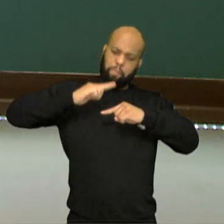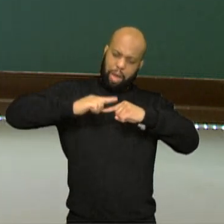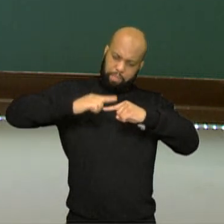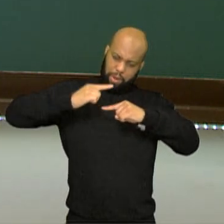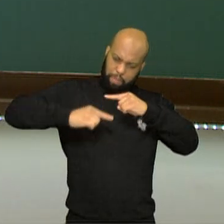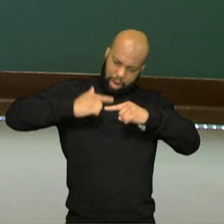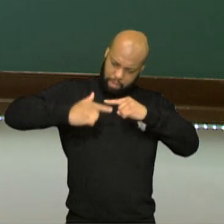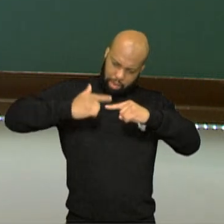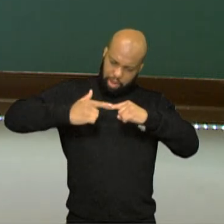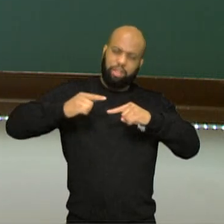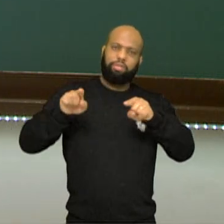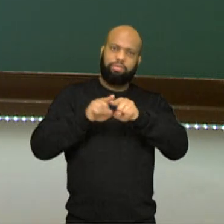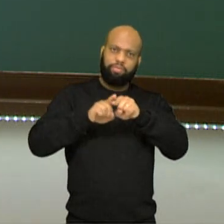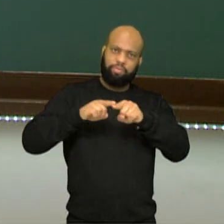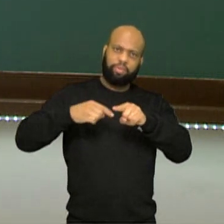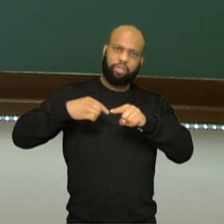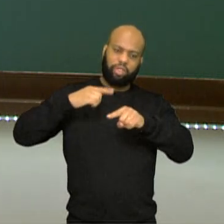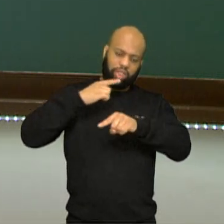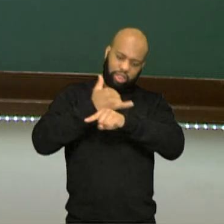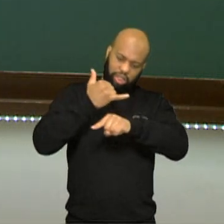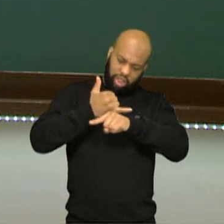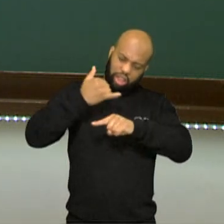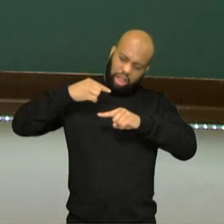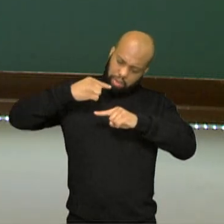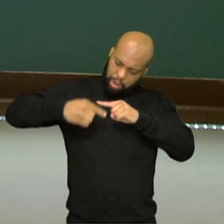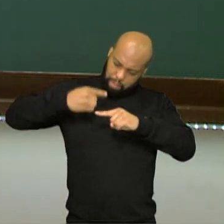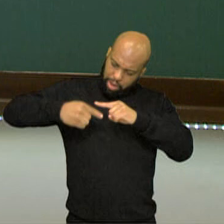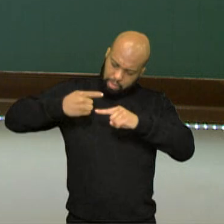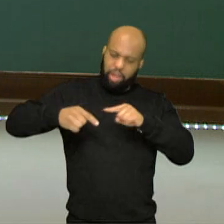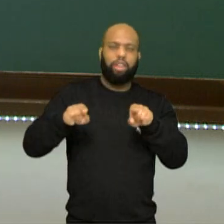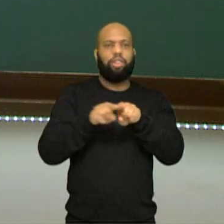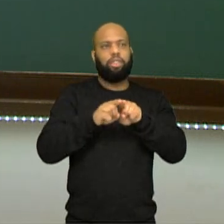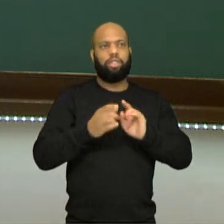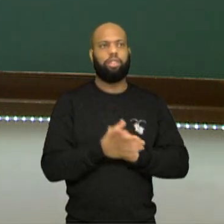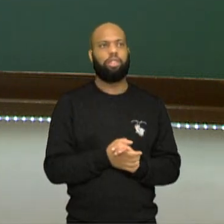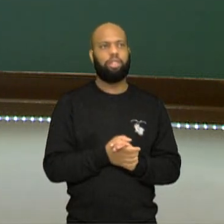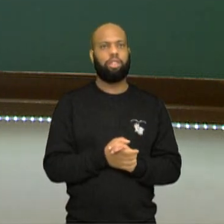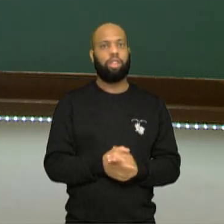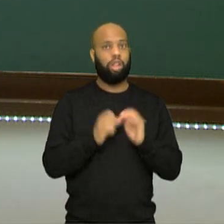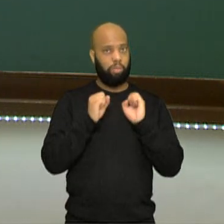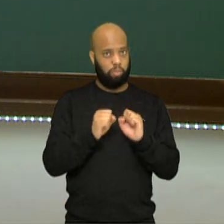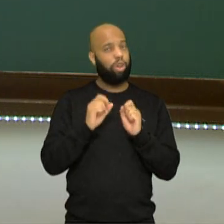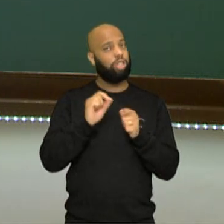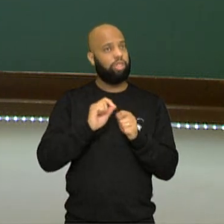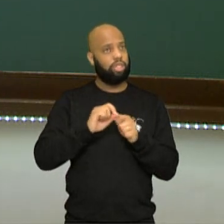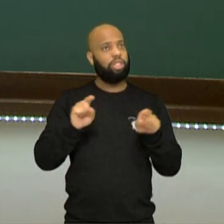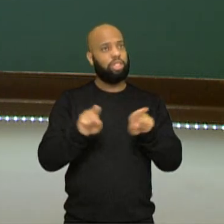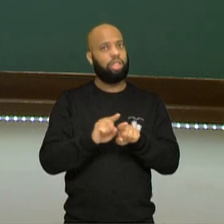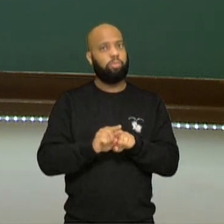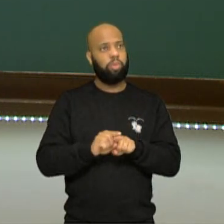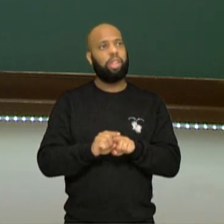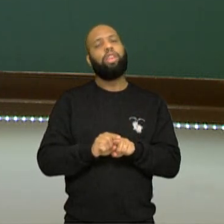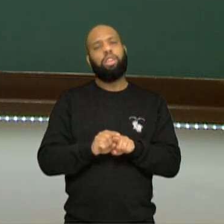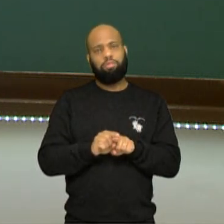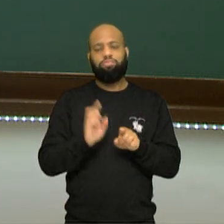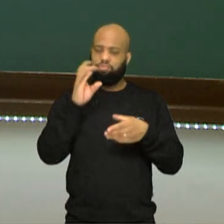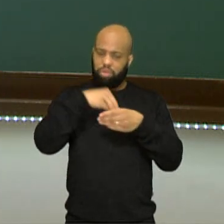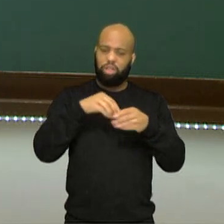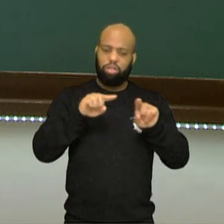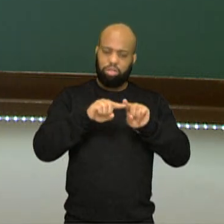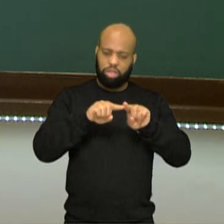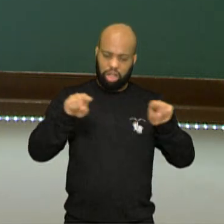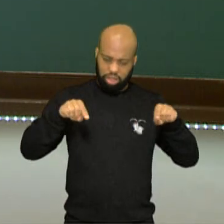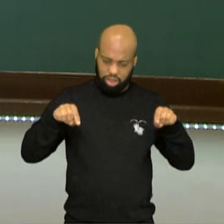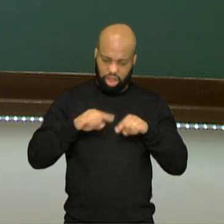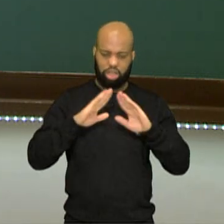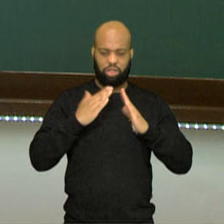com material que é alumínio ali, né? Um papel alumínio. Então você pode até montar na sala de aula um capacitor, ok?